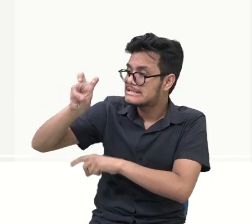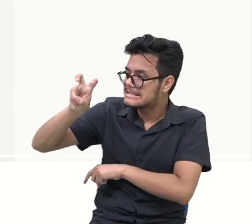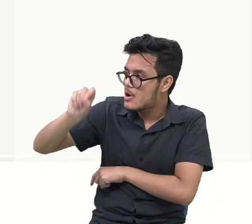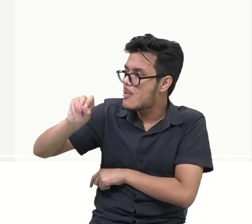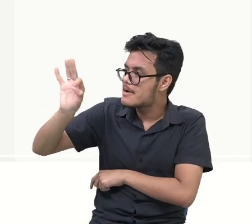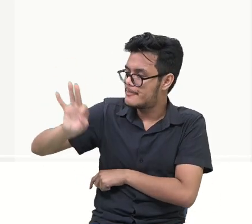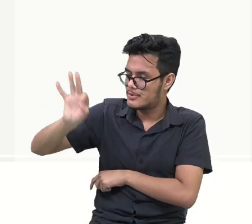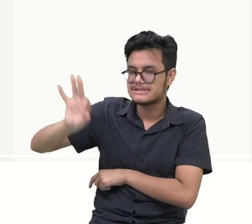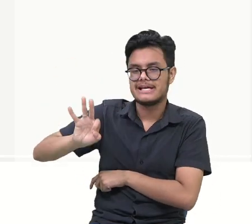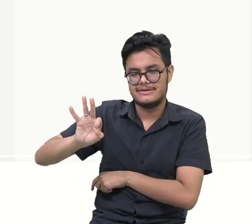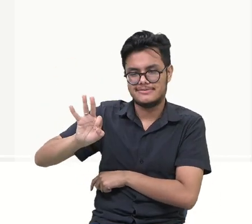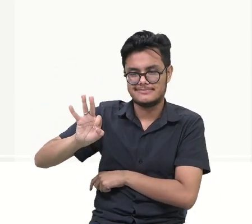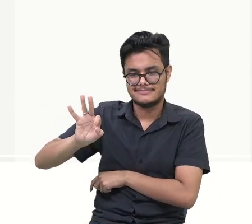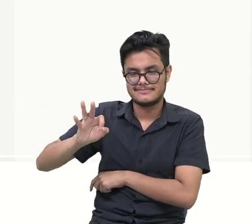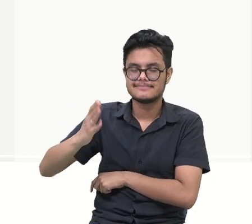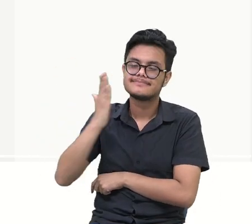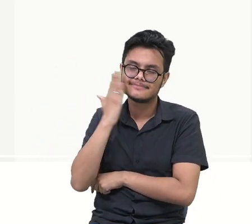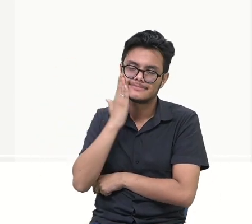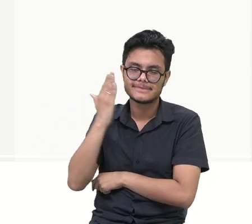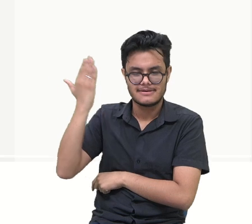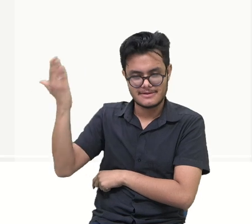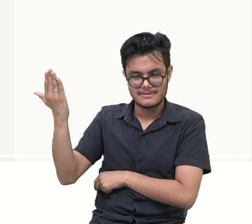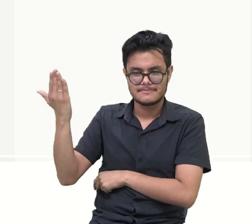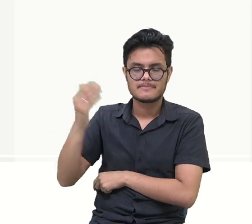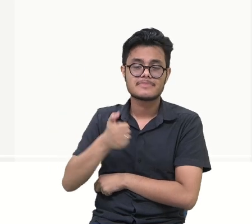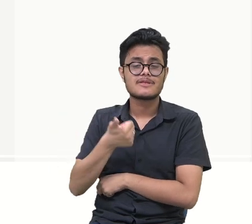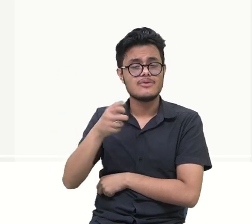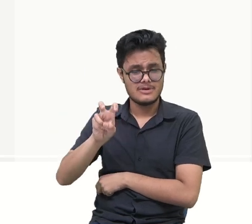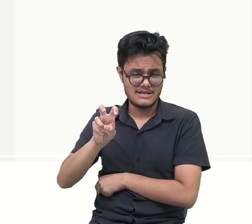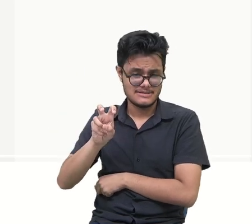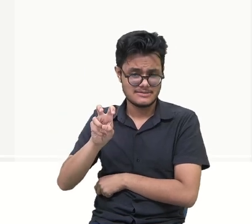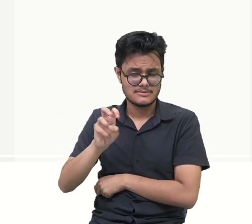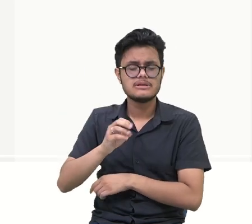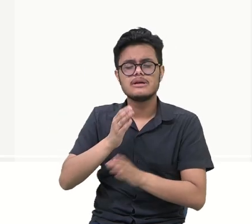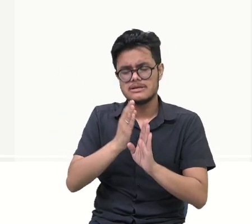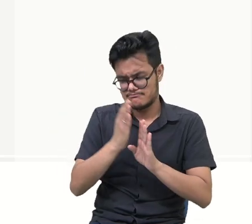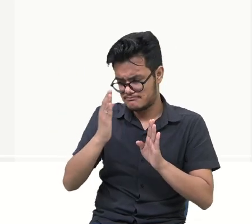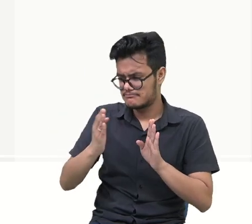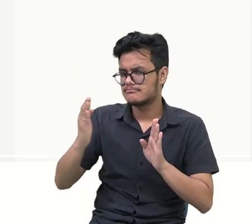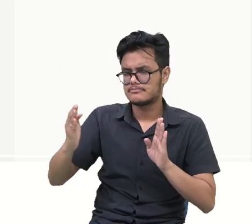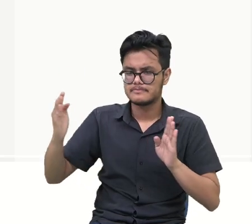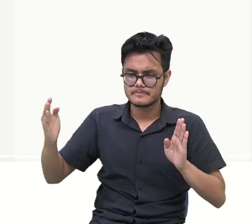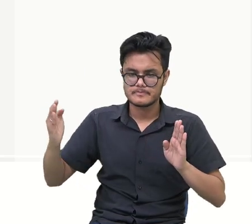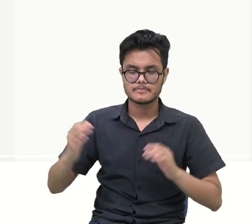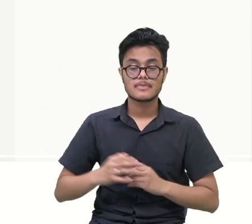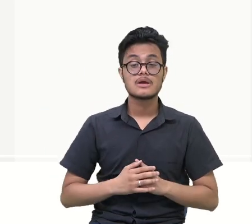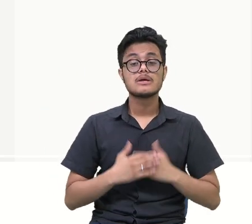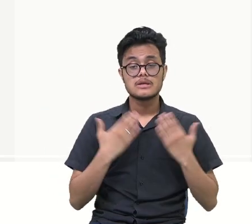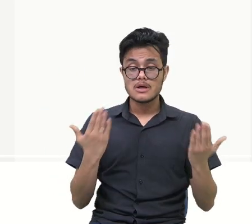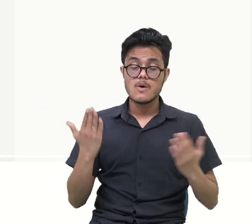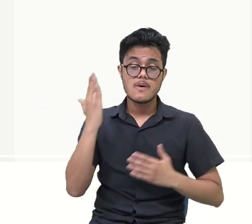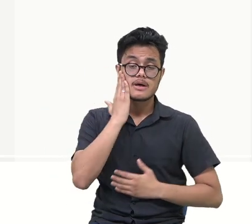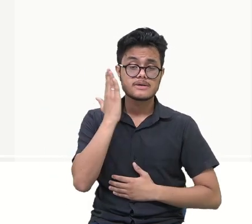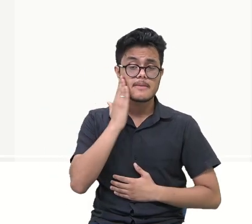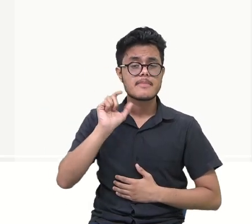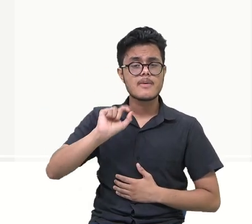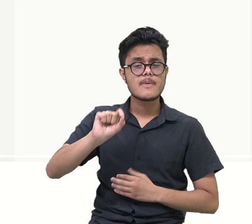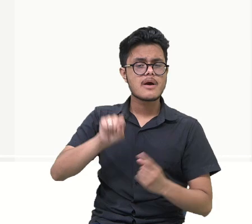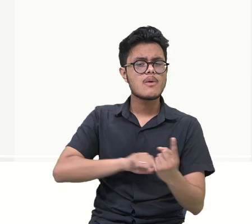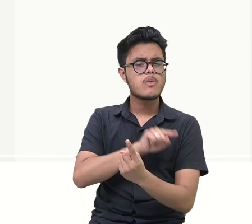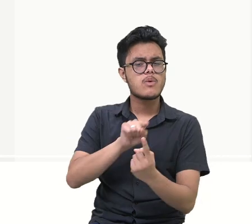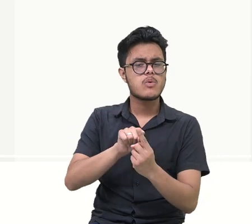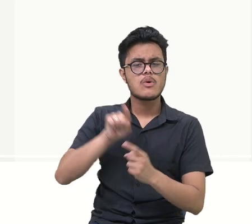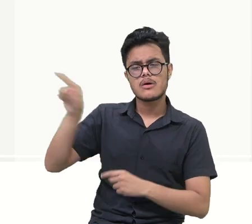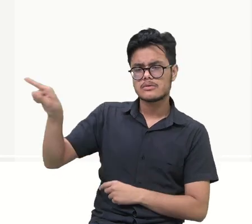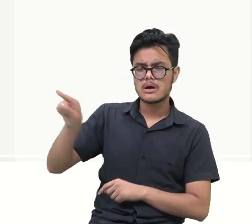mais 50% em cima desses 15 e assim por diante. Então, nós chegamos à conclusão que